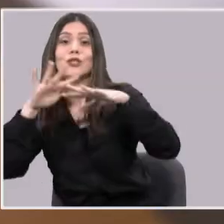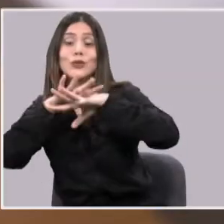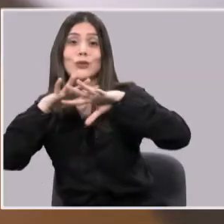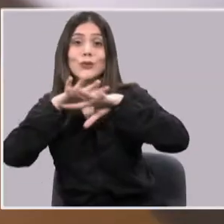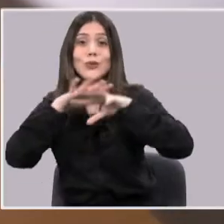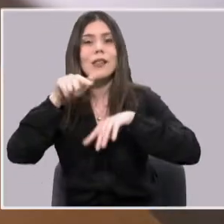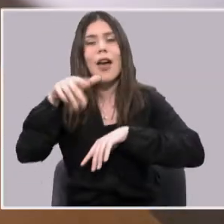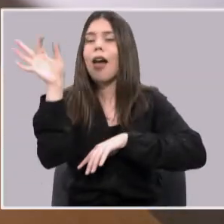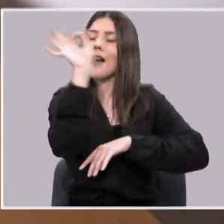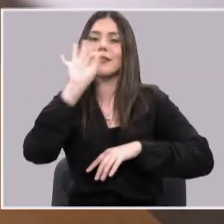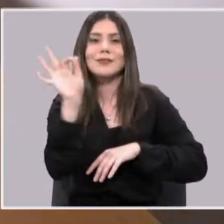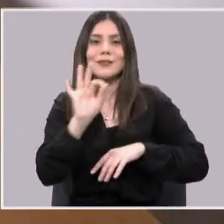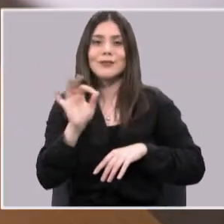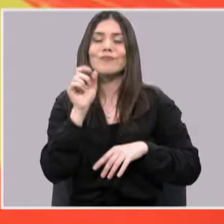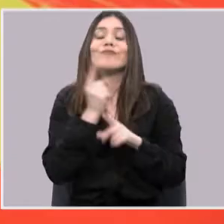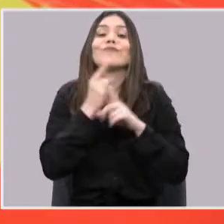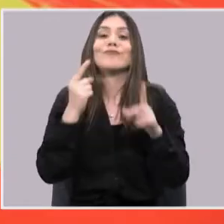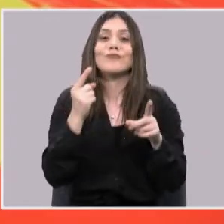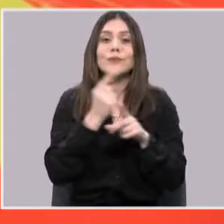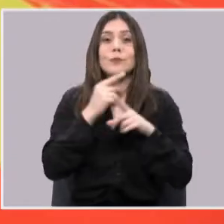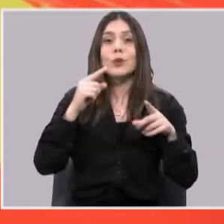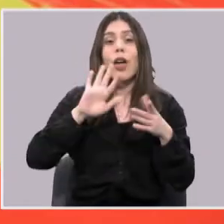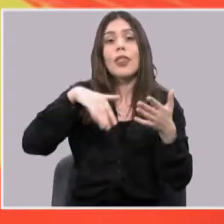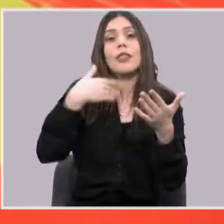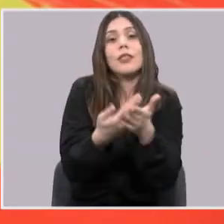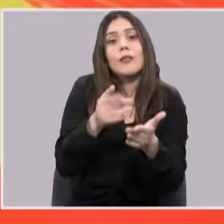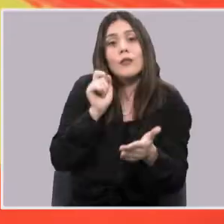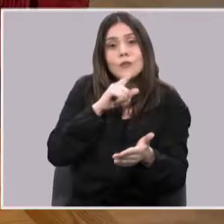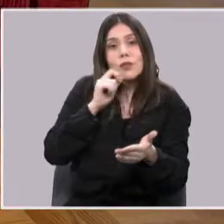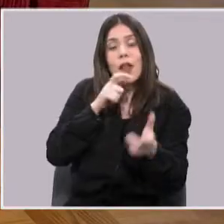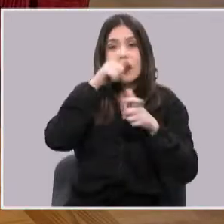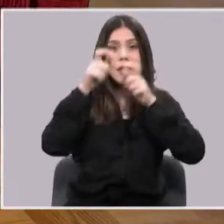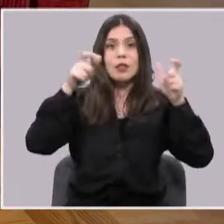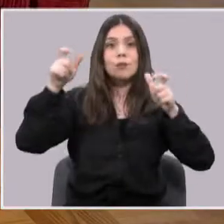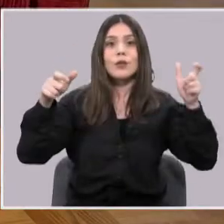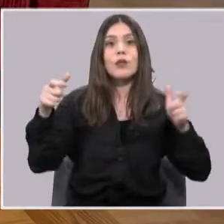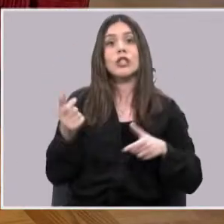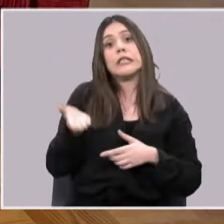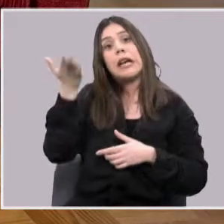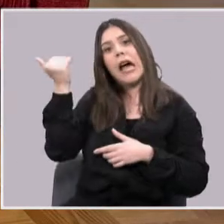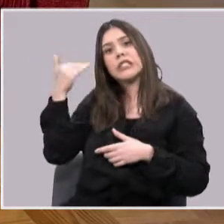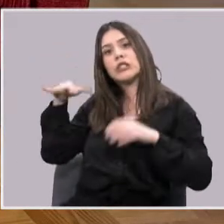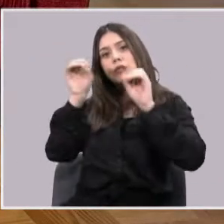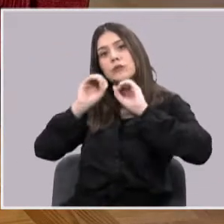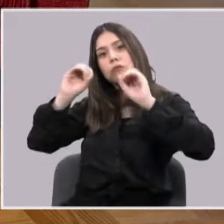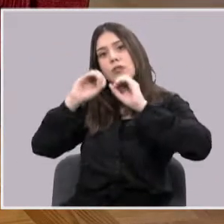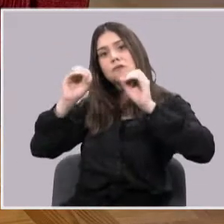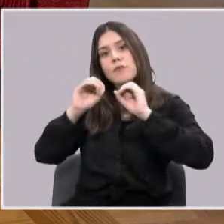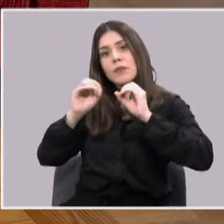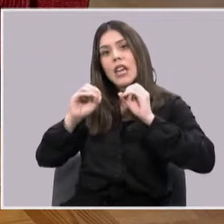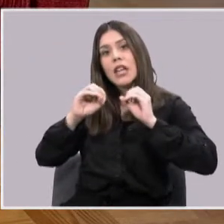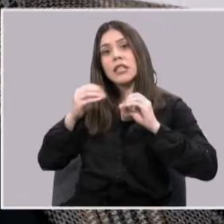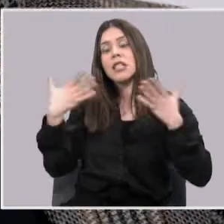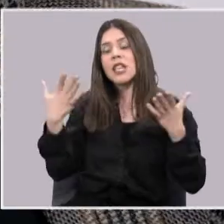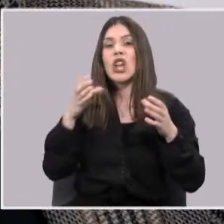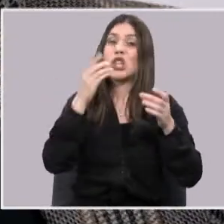geral, são uma coisa maravilhosa porque permitiram às pessoas que até há alguns anos não tinham acesso ao espaço público, que